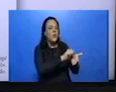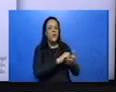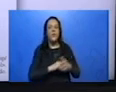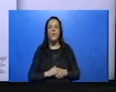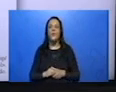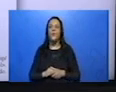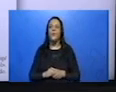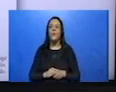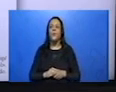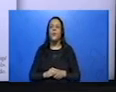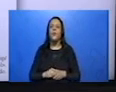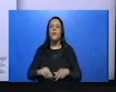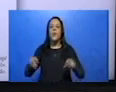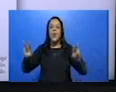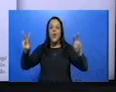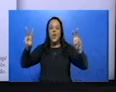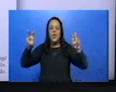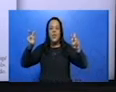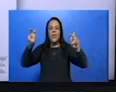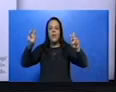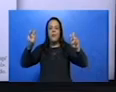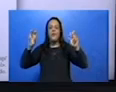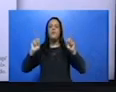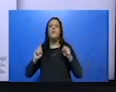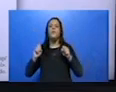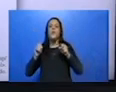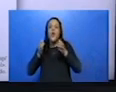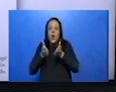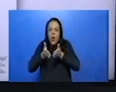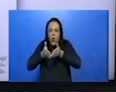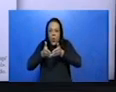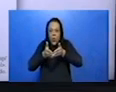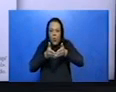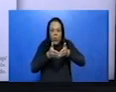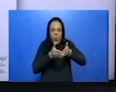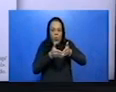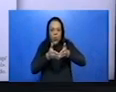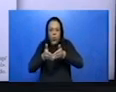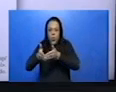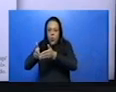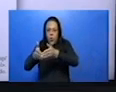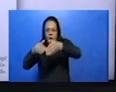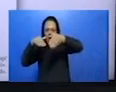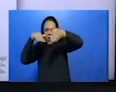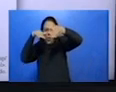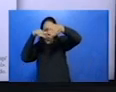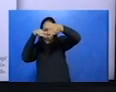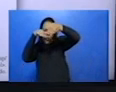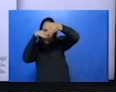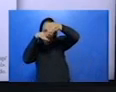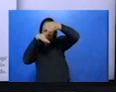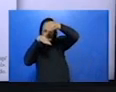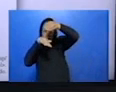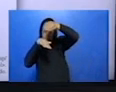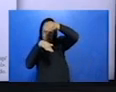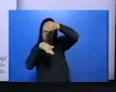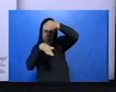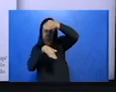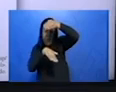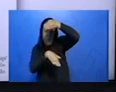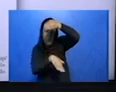como estar a bordo do submarino, esse é o título. Então, olha, já é um título chamativo, uma resenha ela sempre busca colocar um título